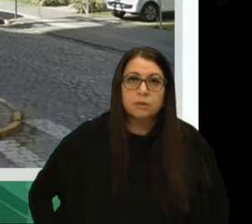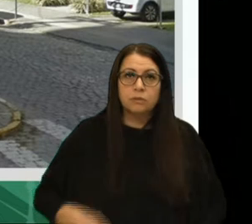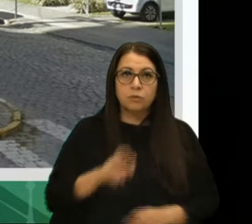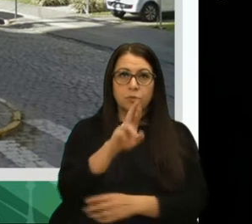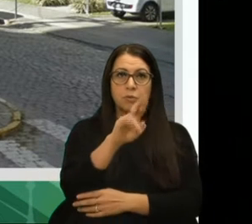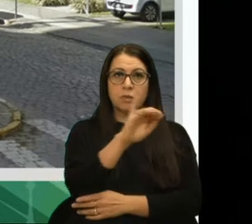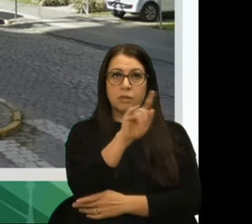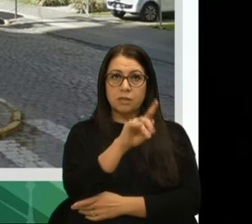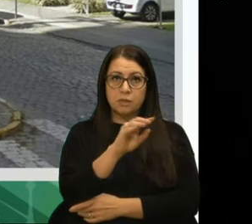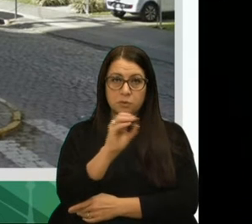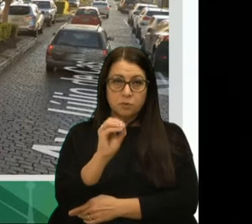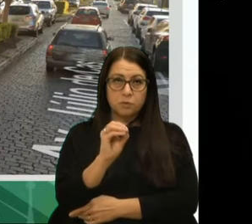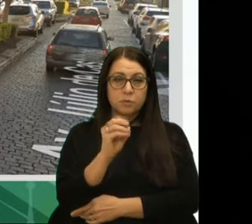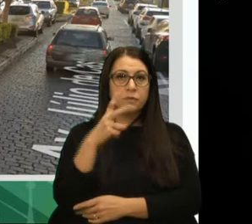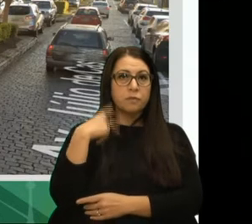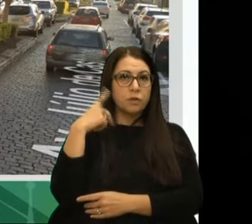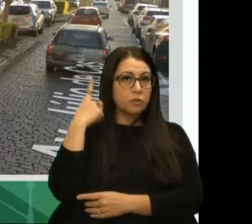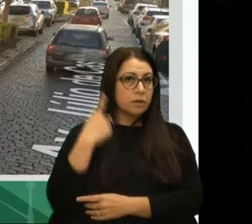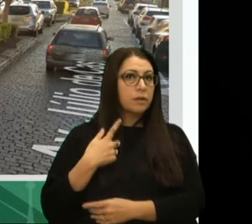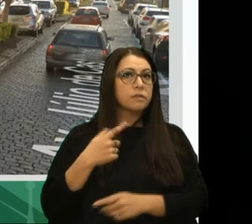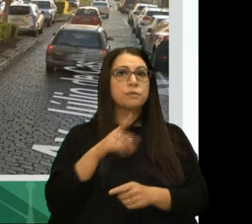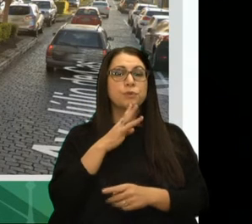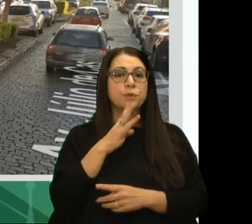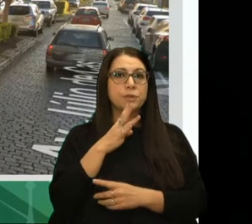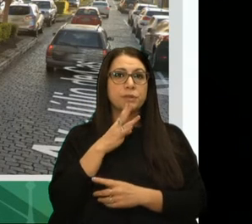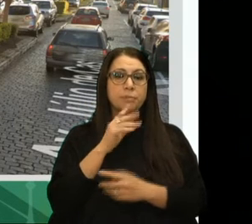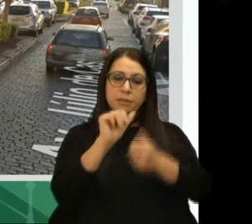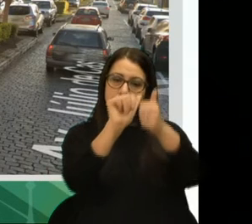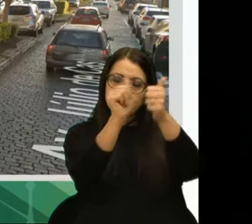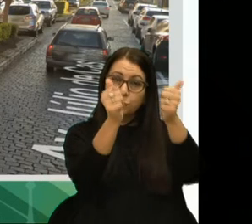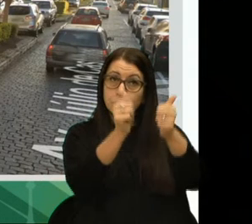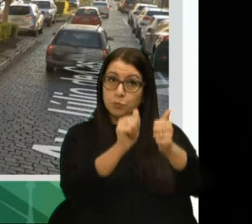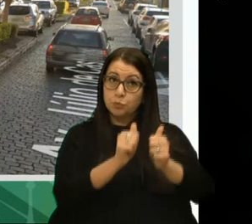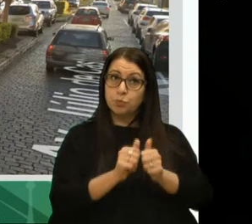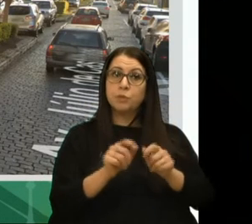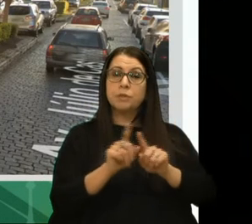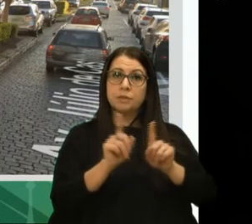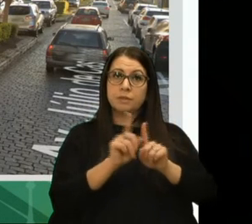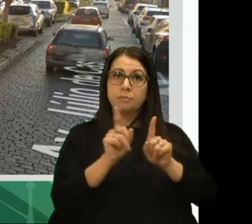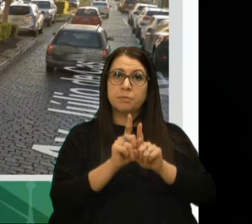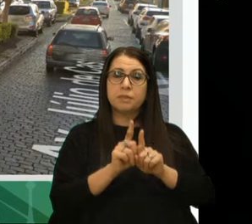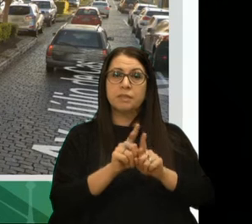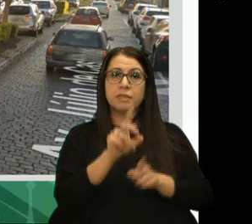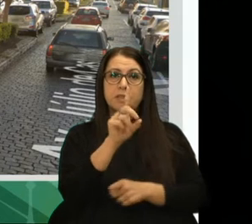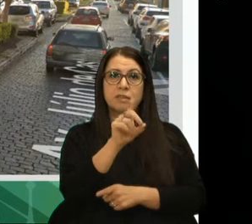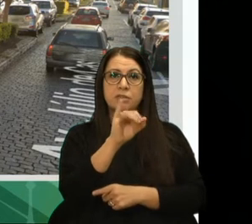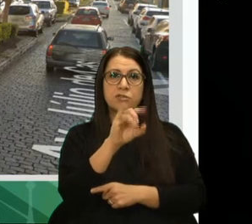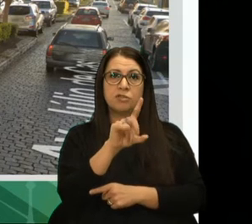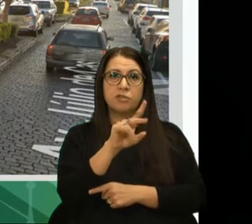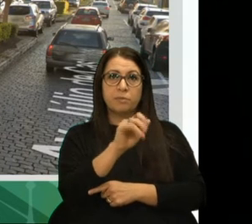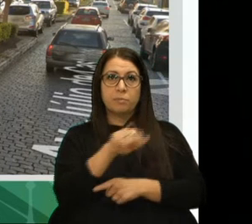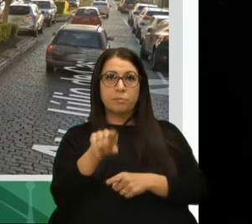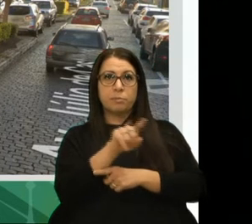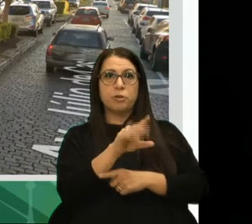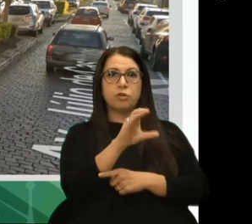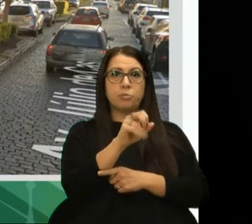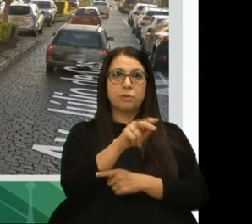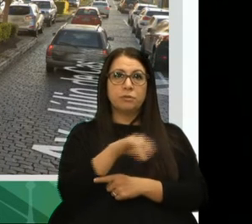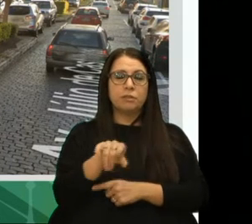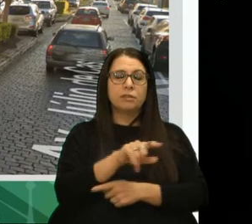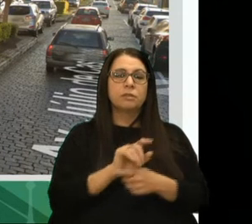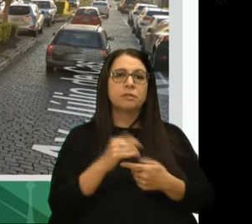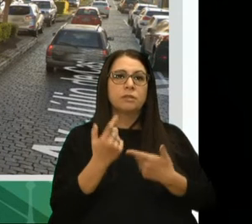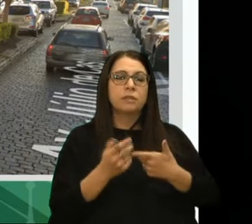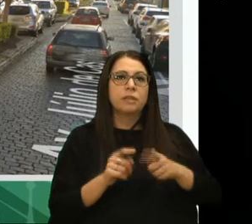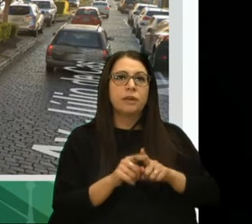vereadora Gladys deve conhecer o mesmo. Escultura, a grande Dilva Conte, com muitas obras, né, dentre as